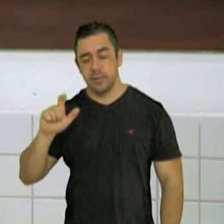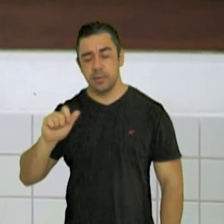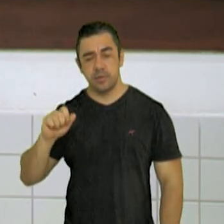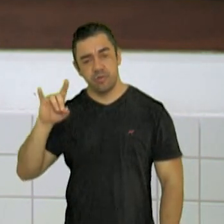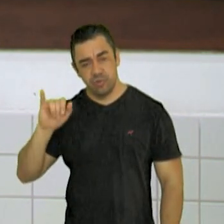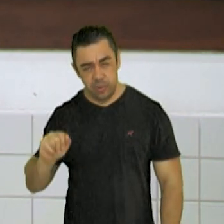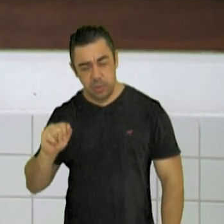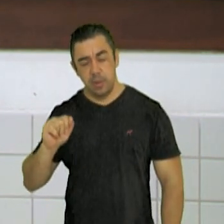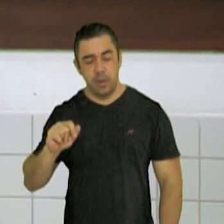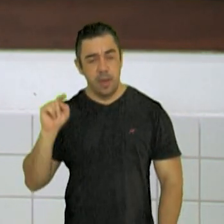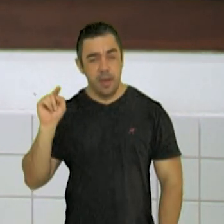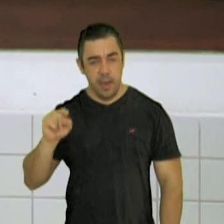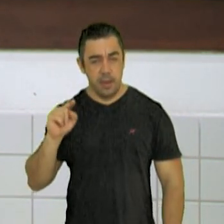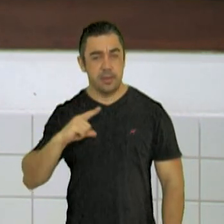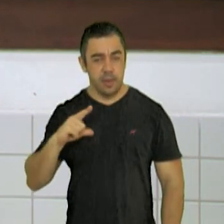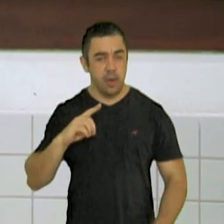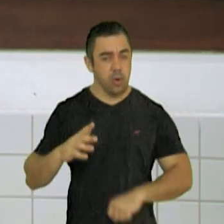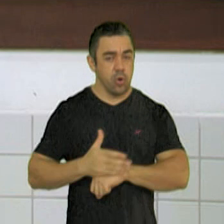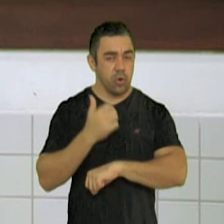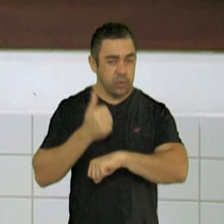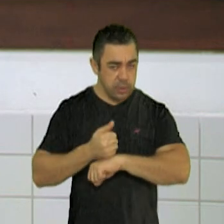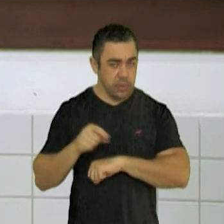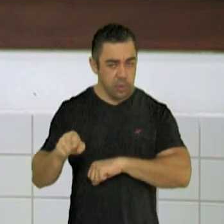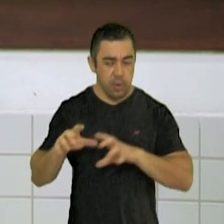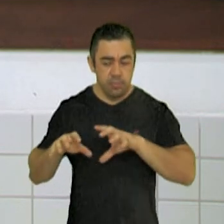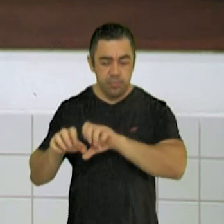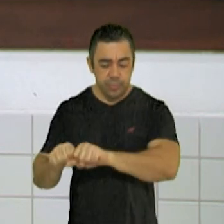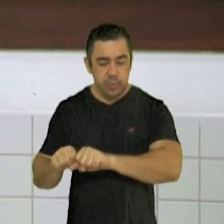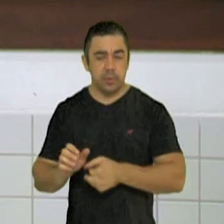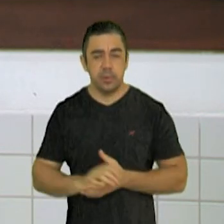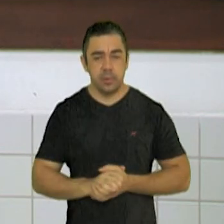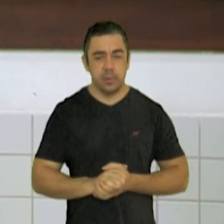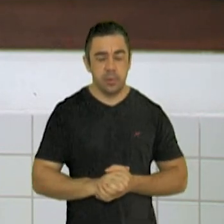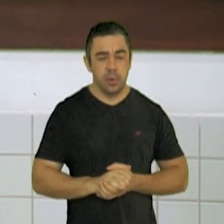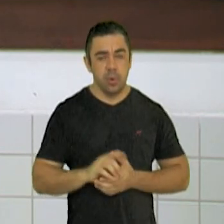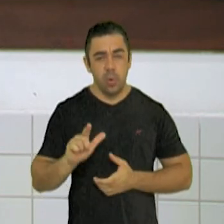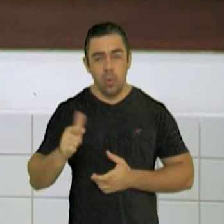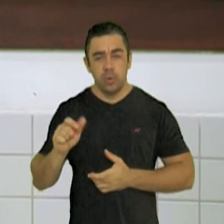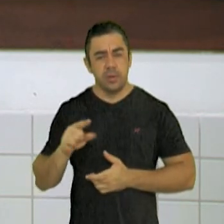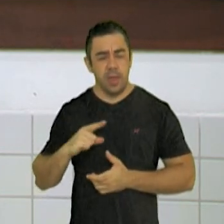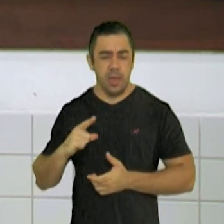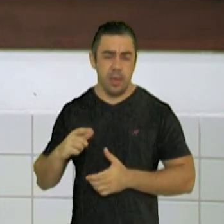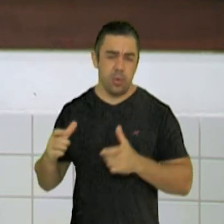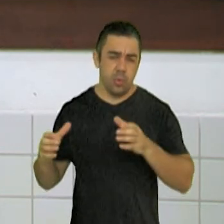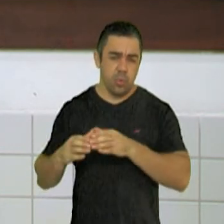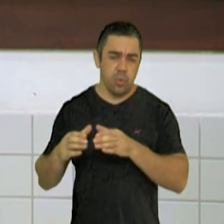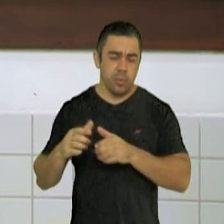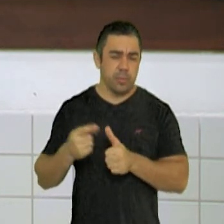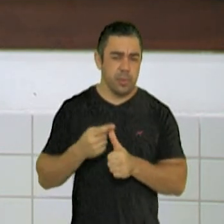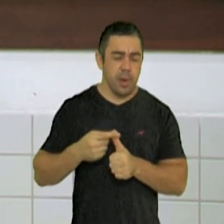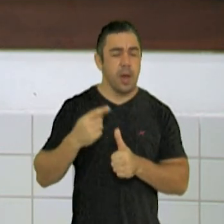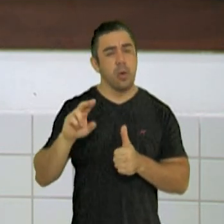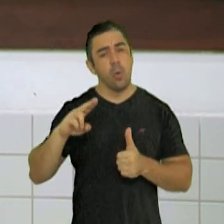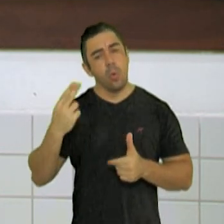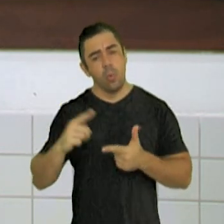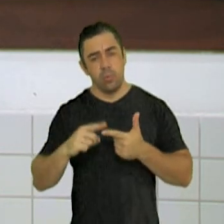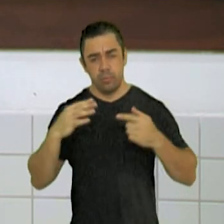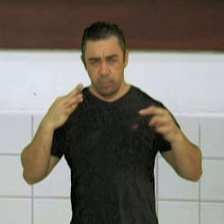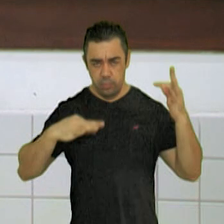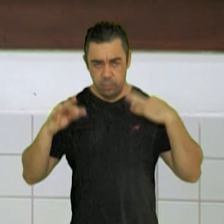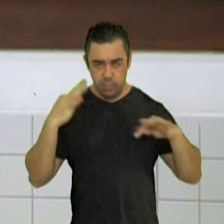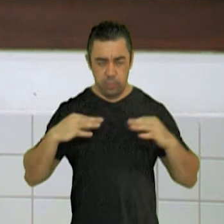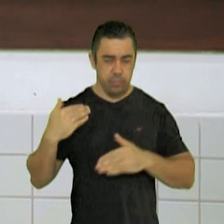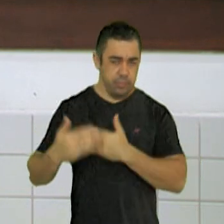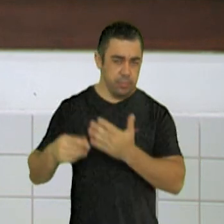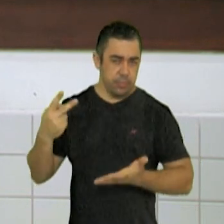presença mais marcante dos colonizadores. O restante do continente, ou atividades primárias ou atividades de turismo, né, principalmente